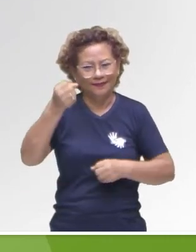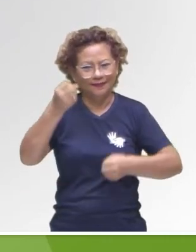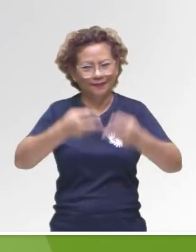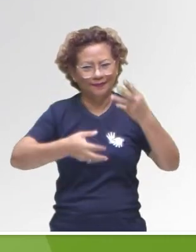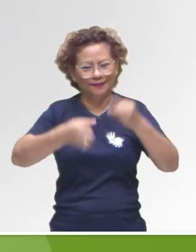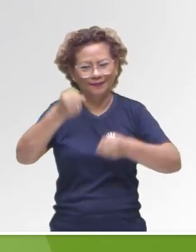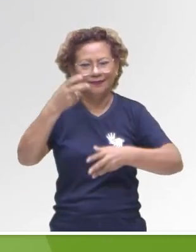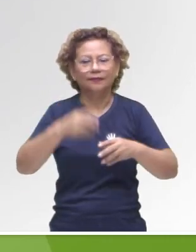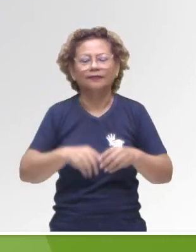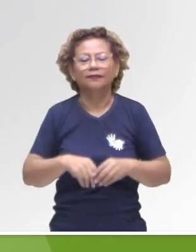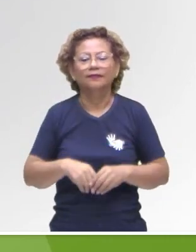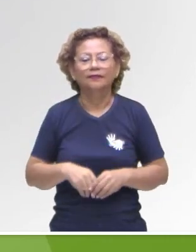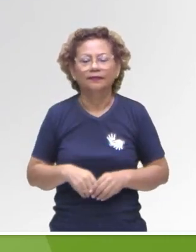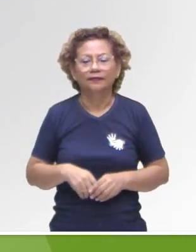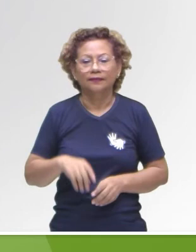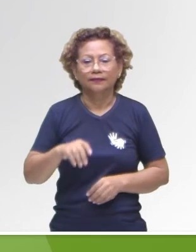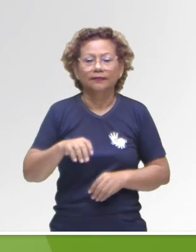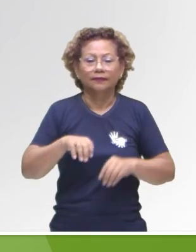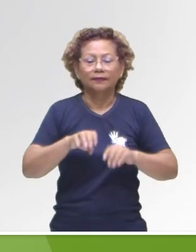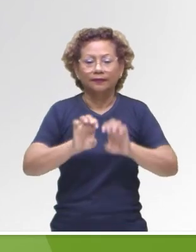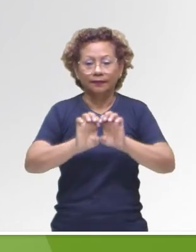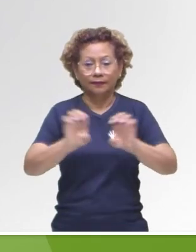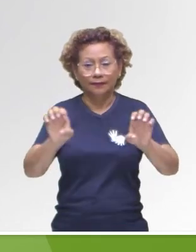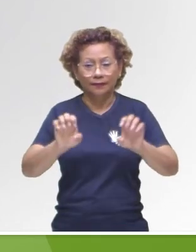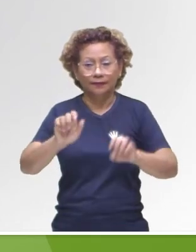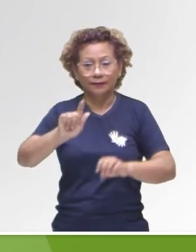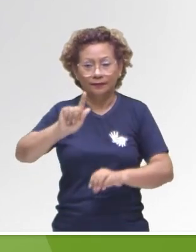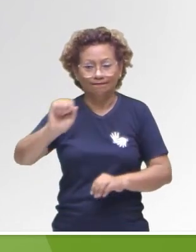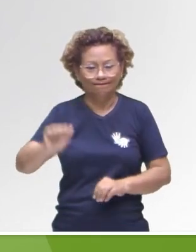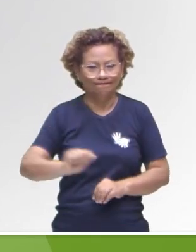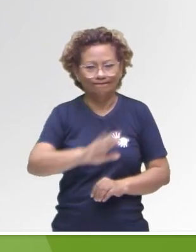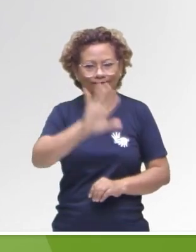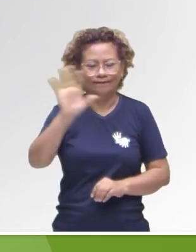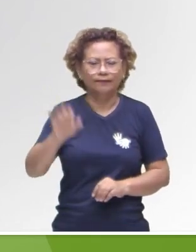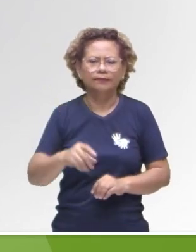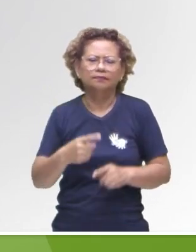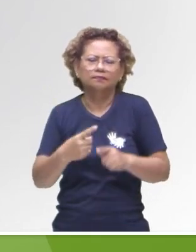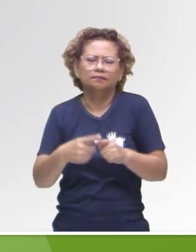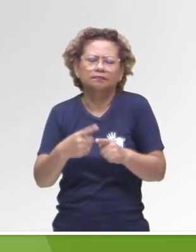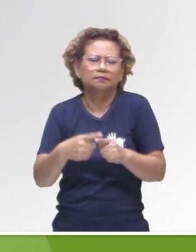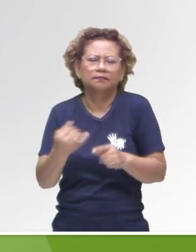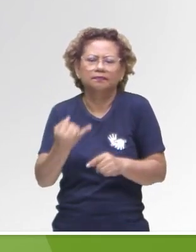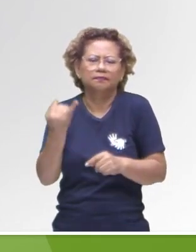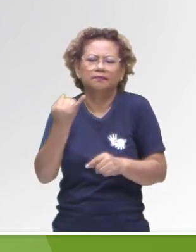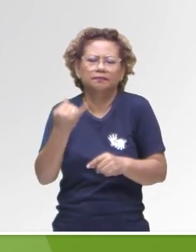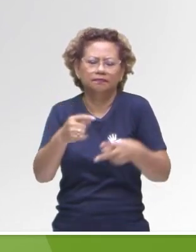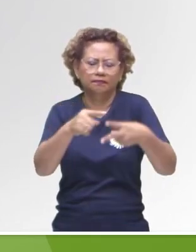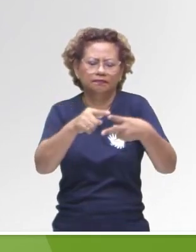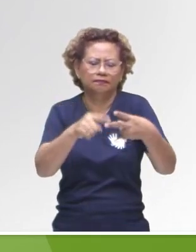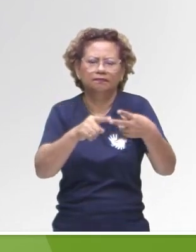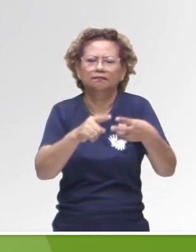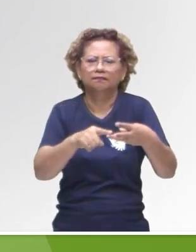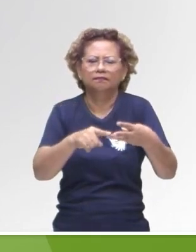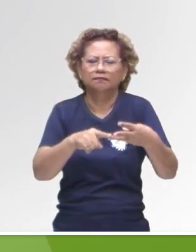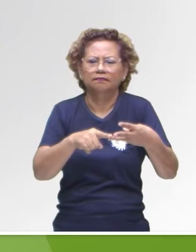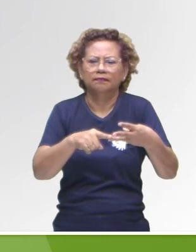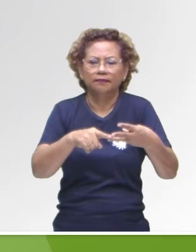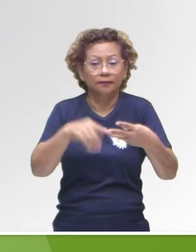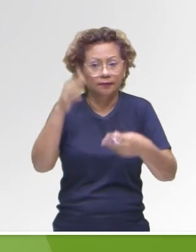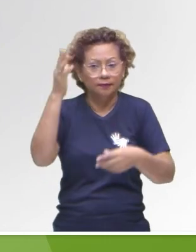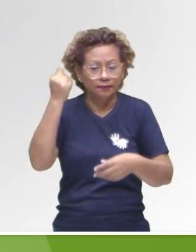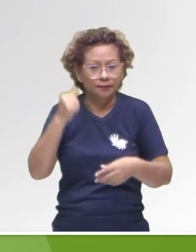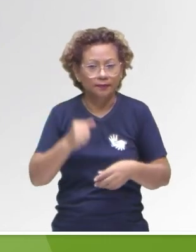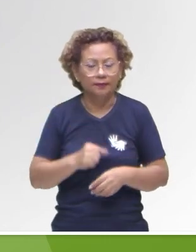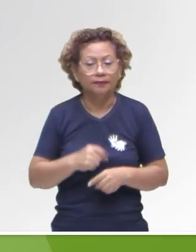equação geral para a capacitância equivalente. E por que é importante calcular a capacitância equivalente? Porque se